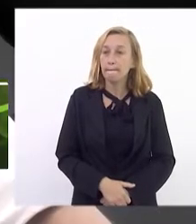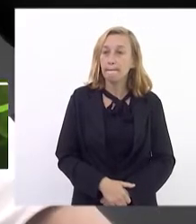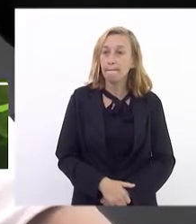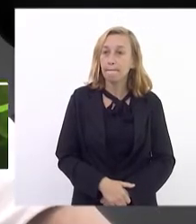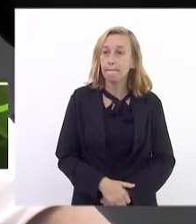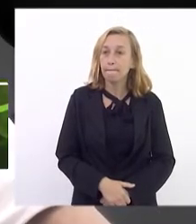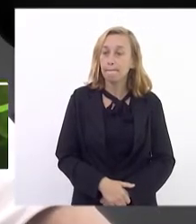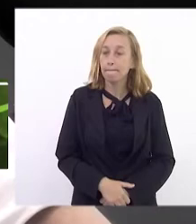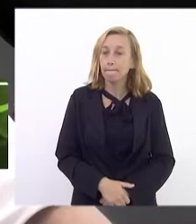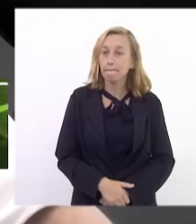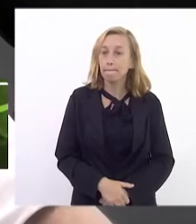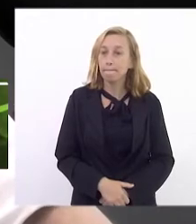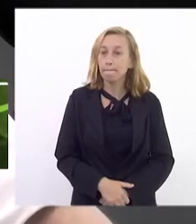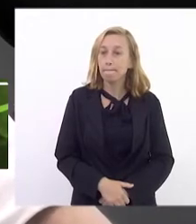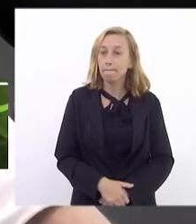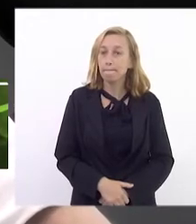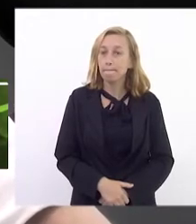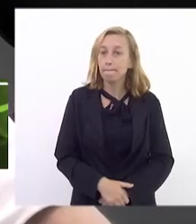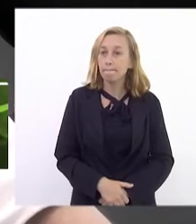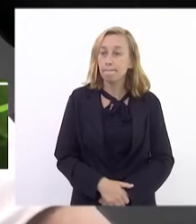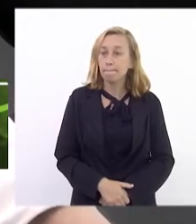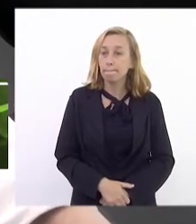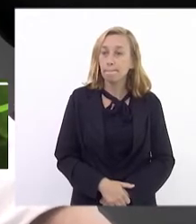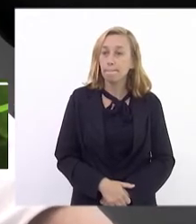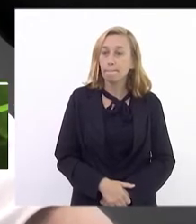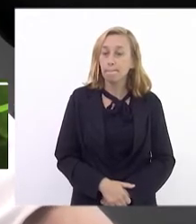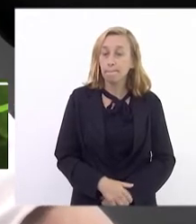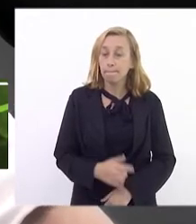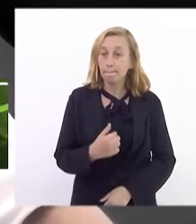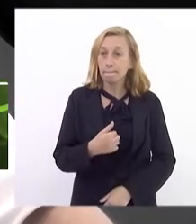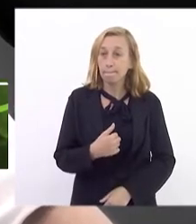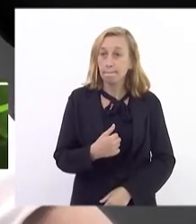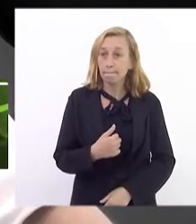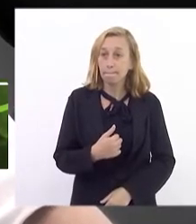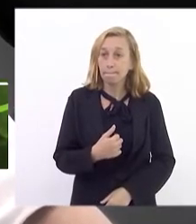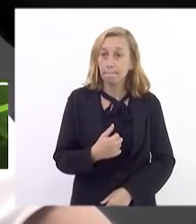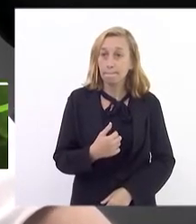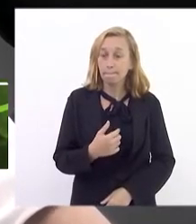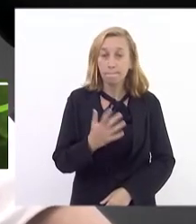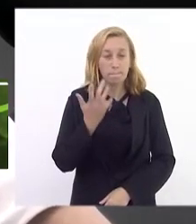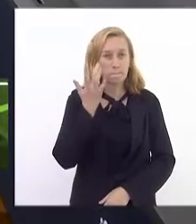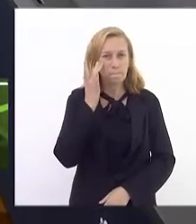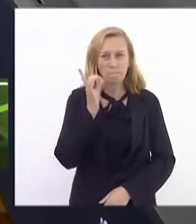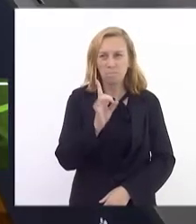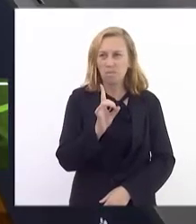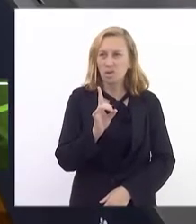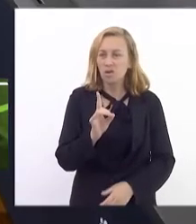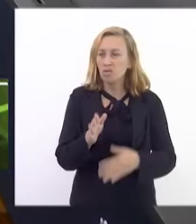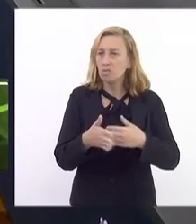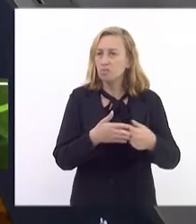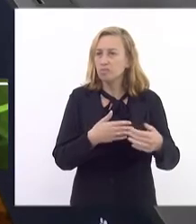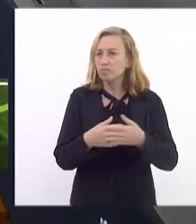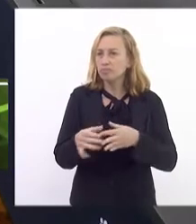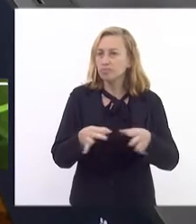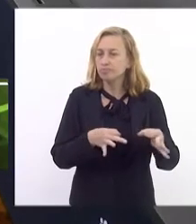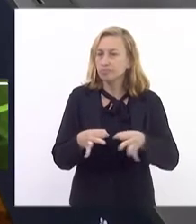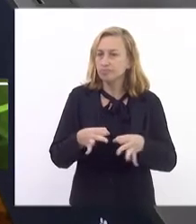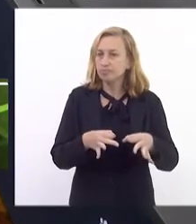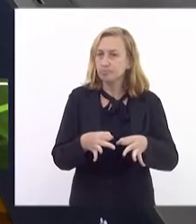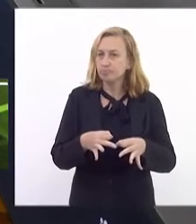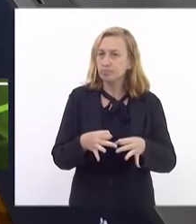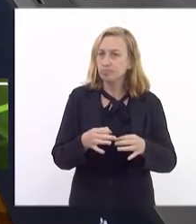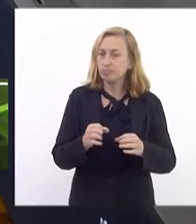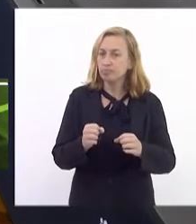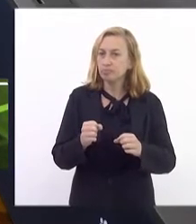eu não verifico com qualquer programa possa dar certo sem estar envolvido as